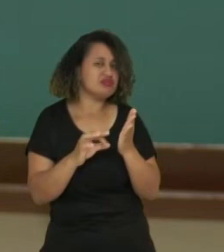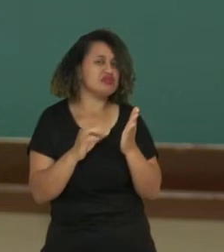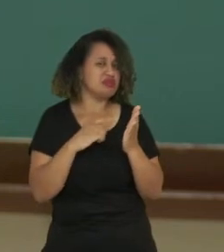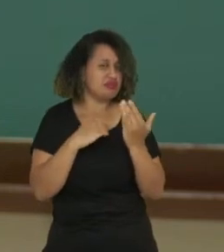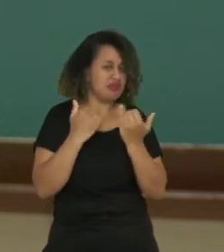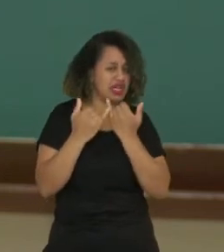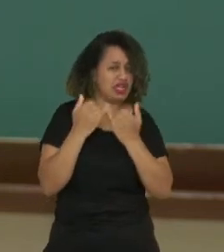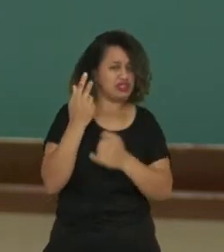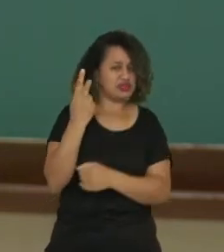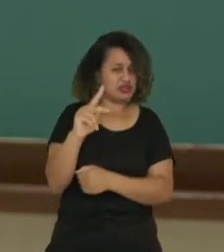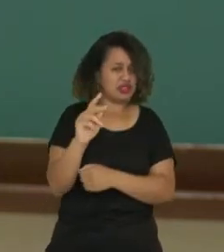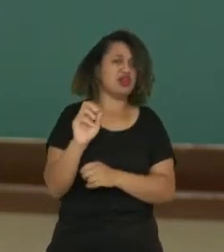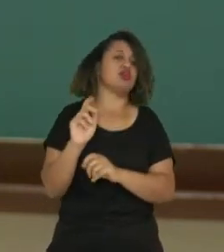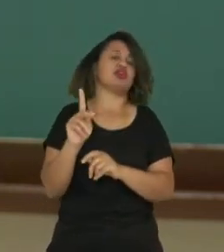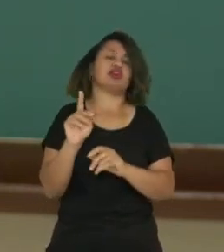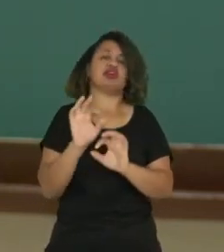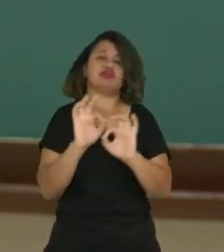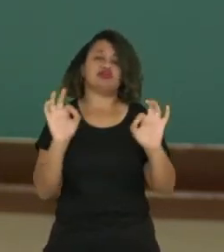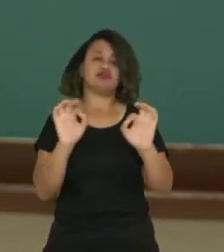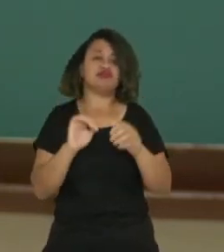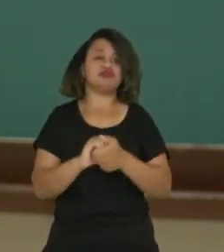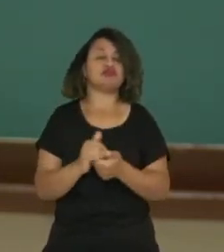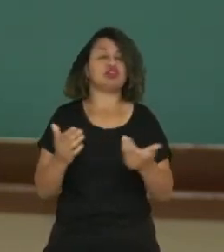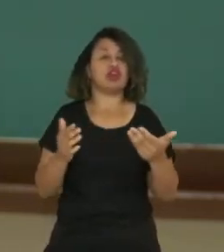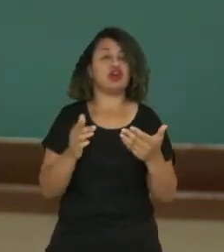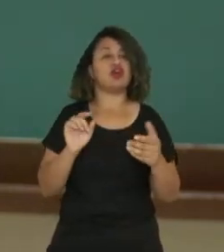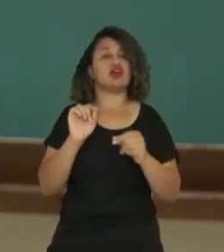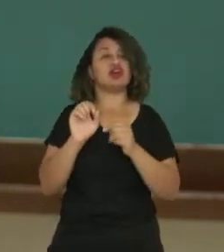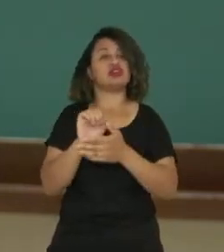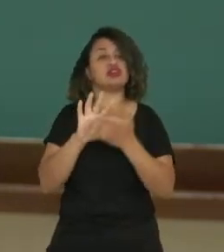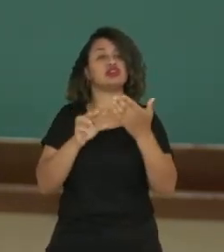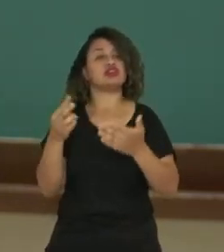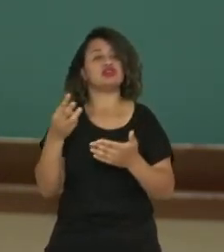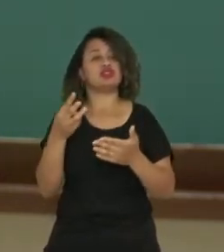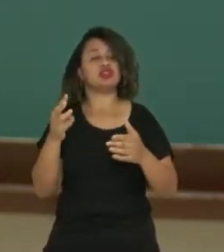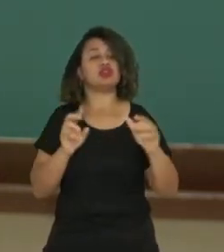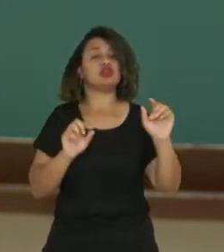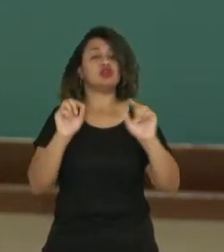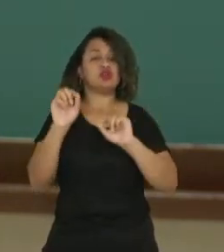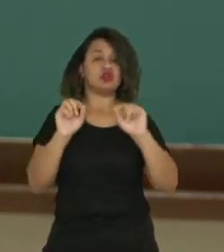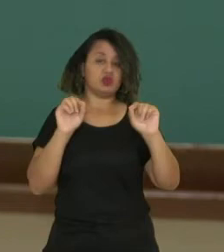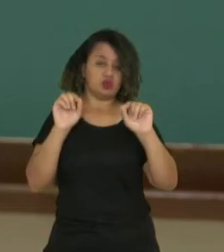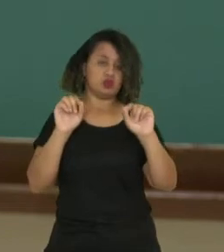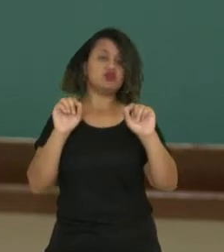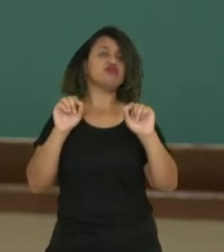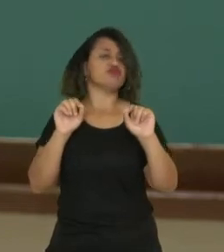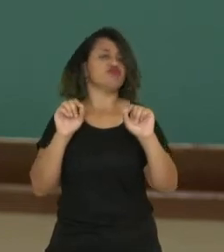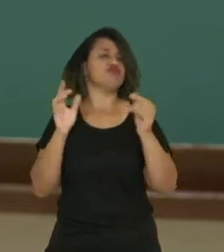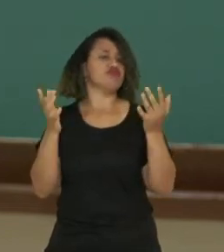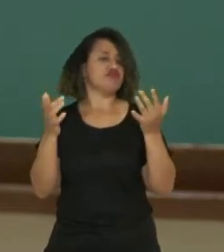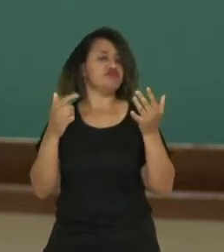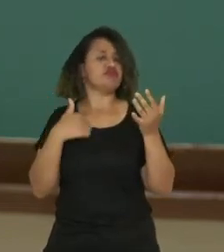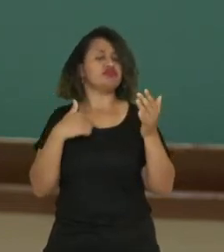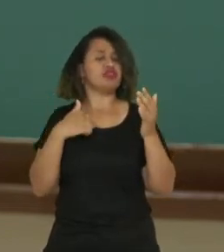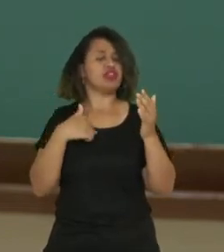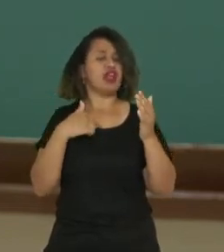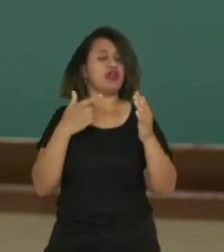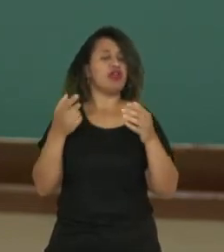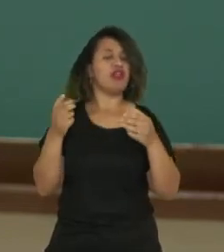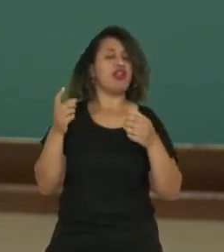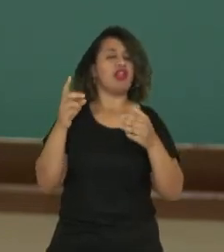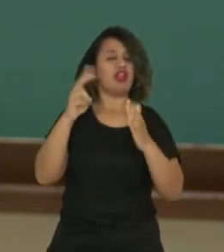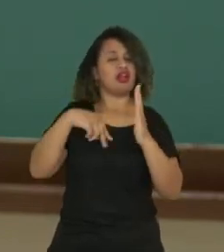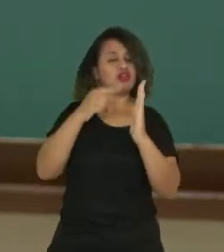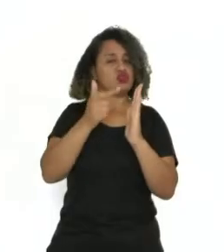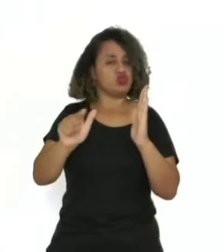com o seu? Ótimo! Seguimos para a atividade 3. Na atividade 3, eu tenho uma retomada.